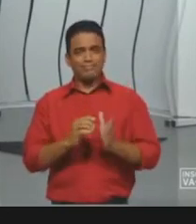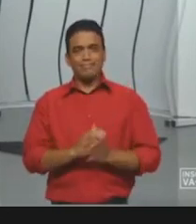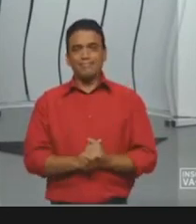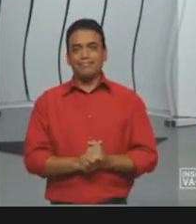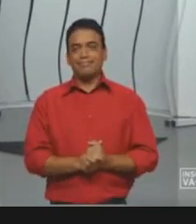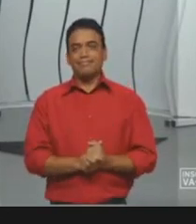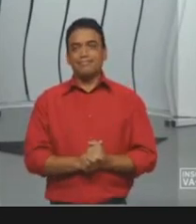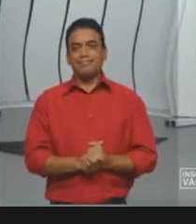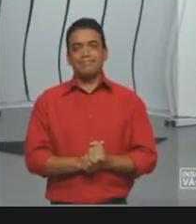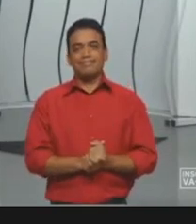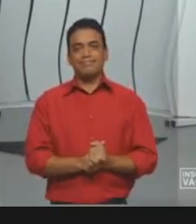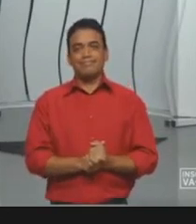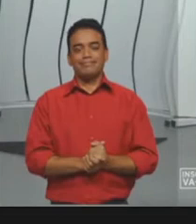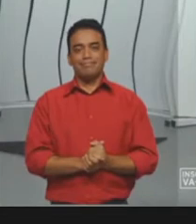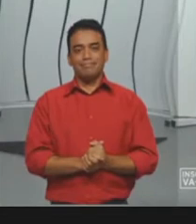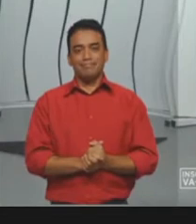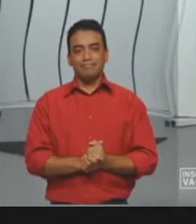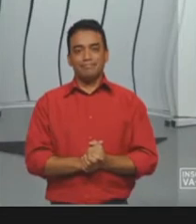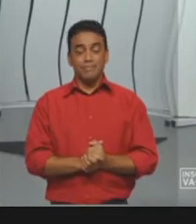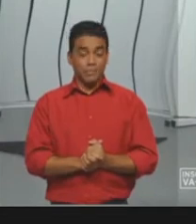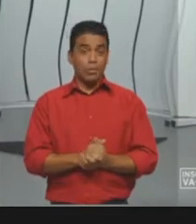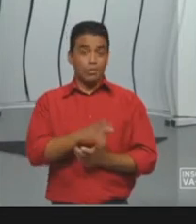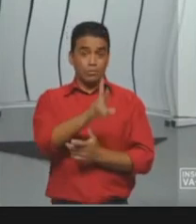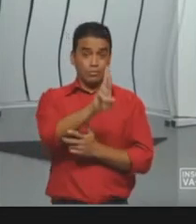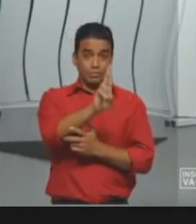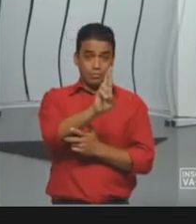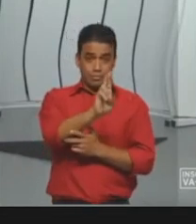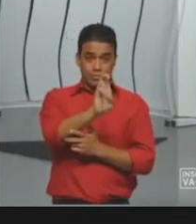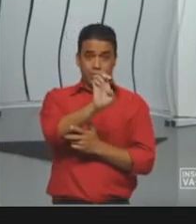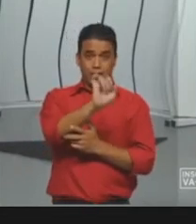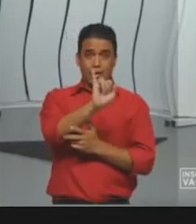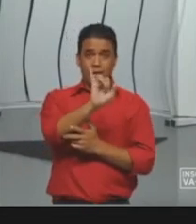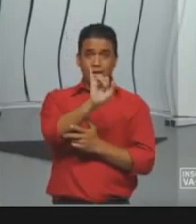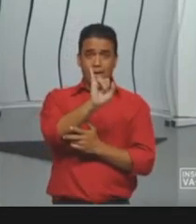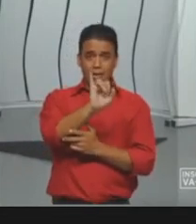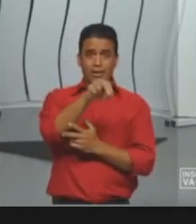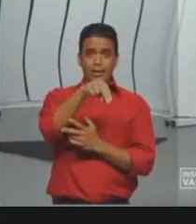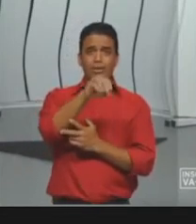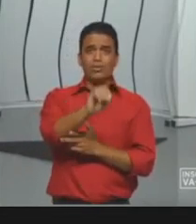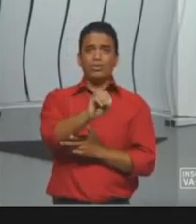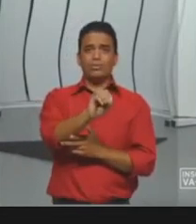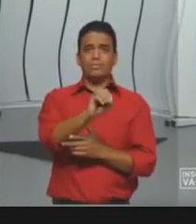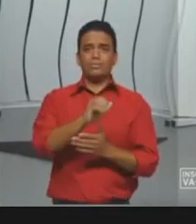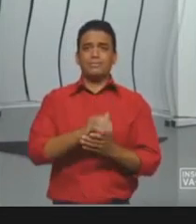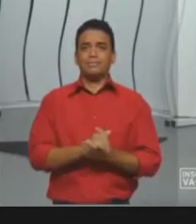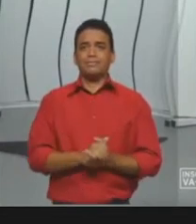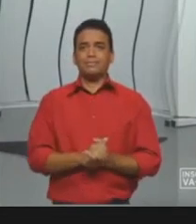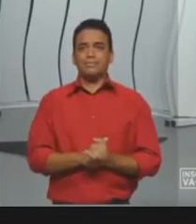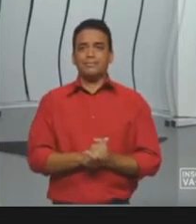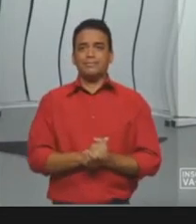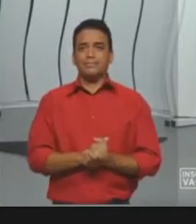nós teríamos reino... Ei, que letra feia. Vou melhorar aqui agora.